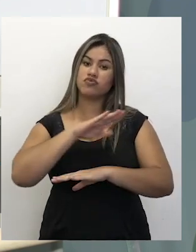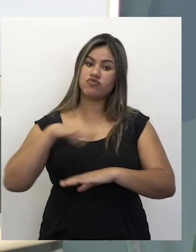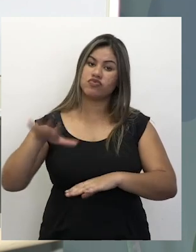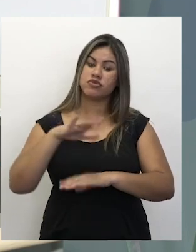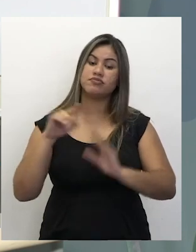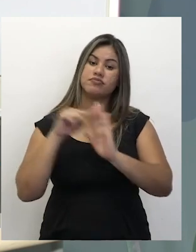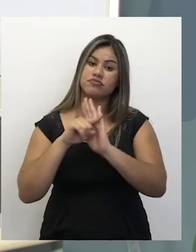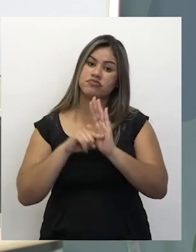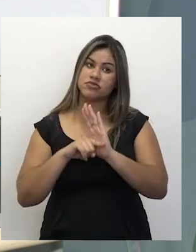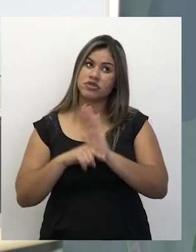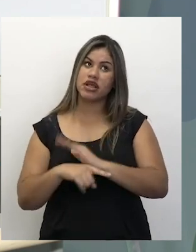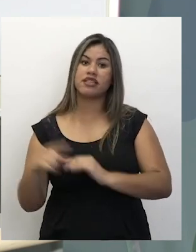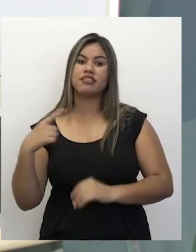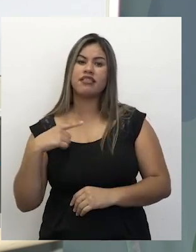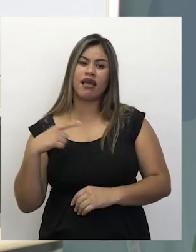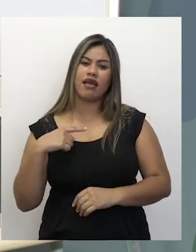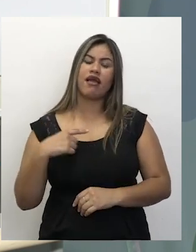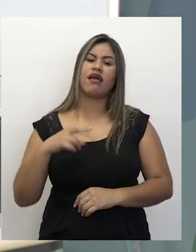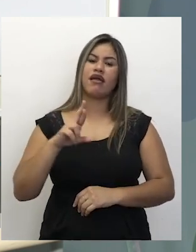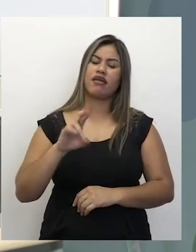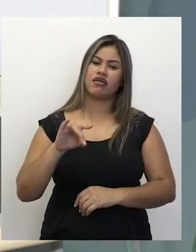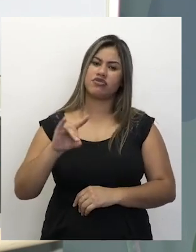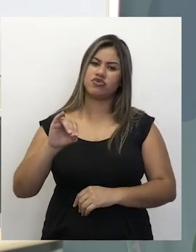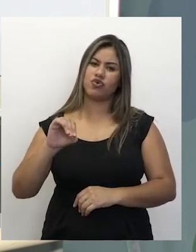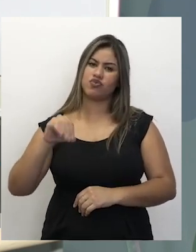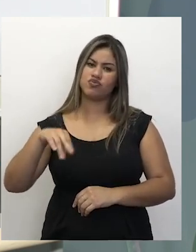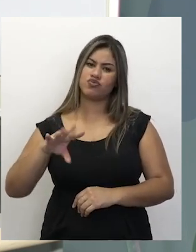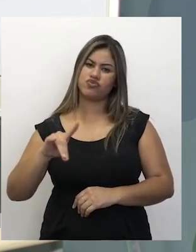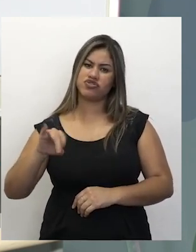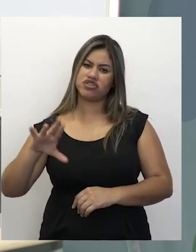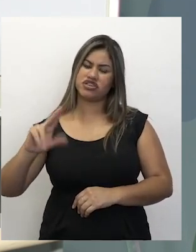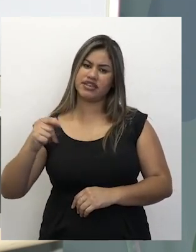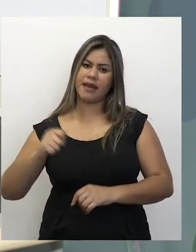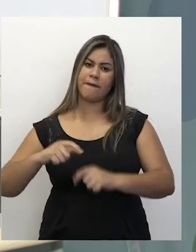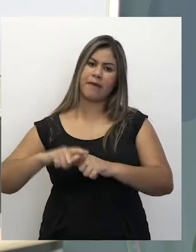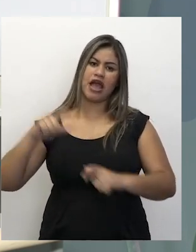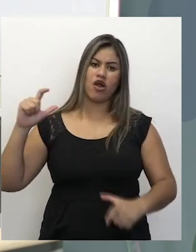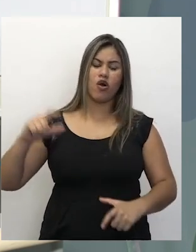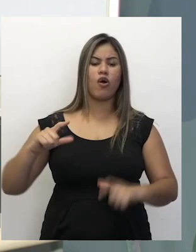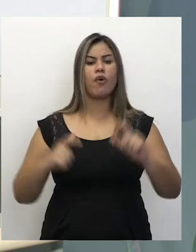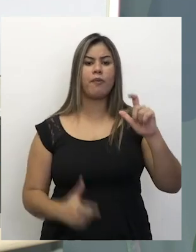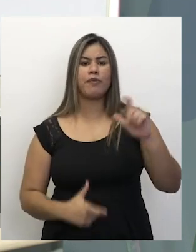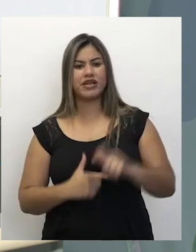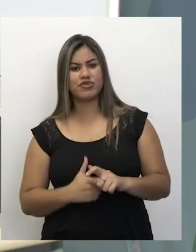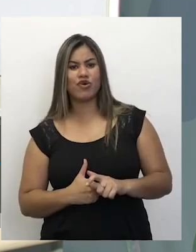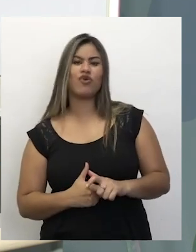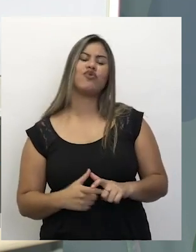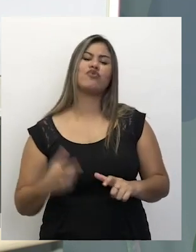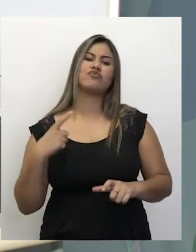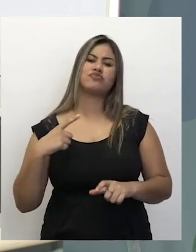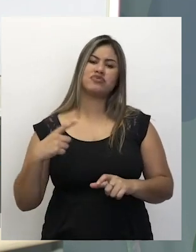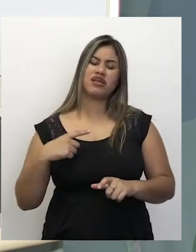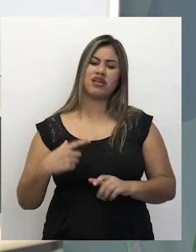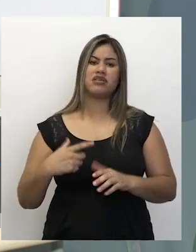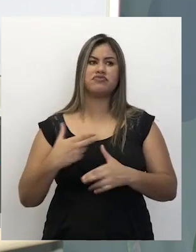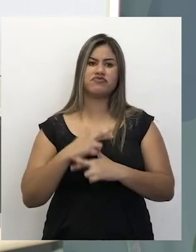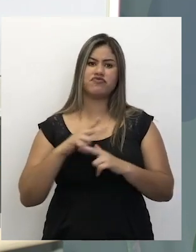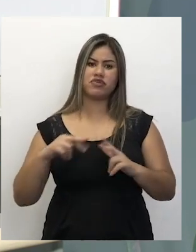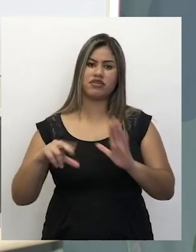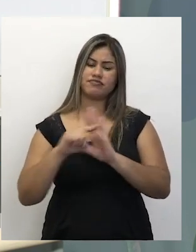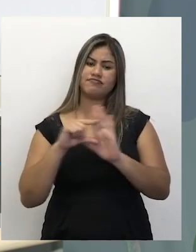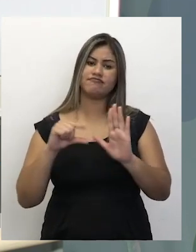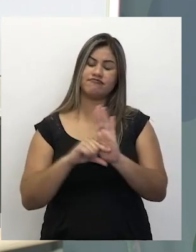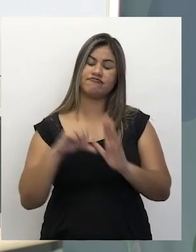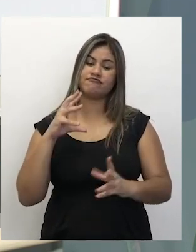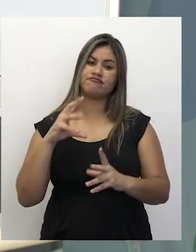energia existe a redondilha redondilha maior religião menor existem diversas os versos as outras formas de metro e ficaram poema